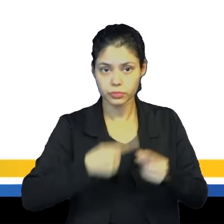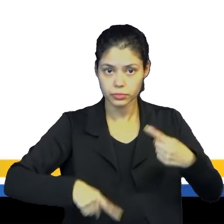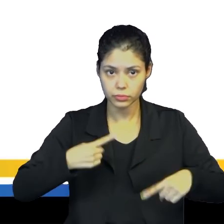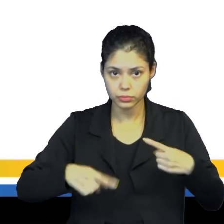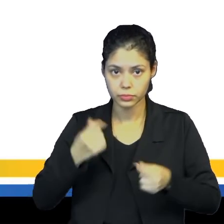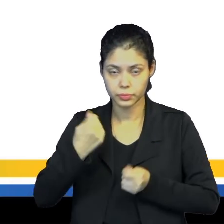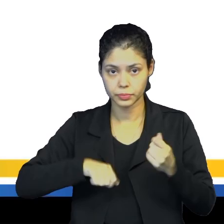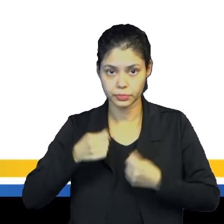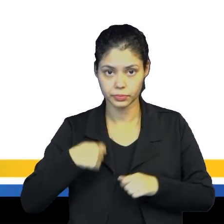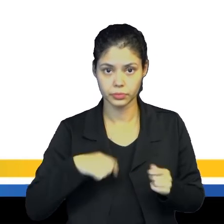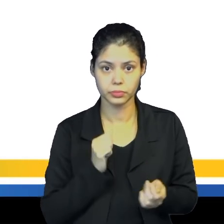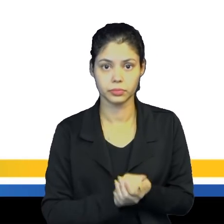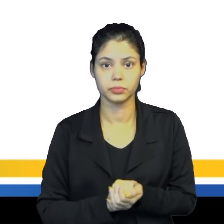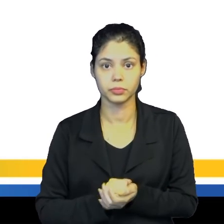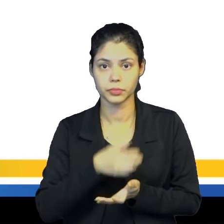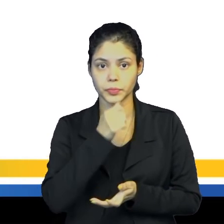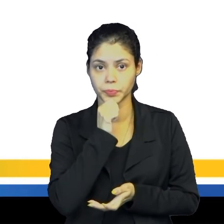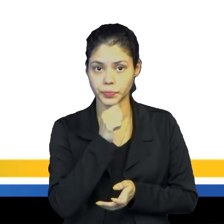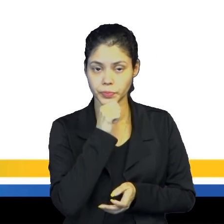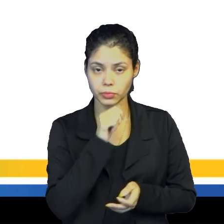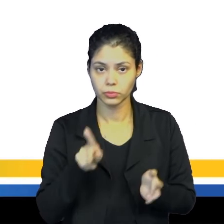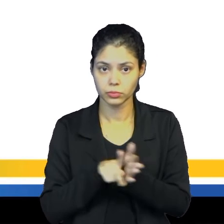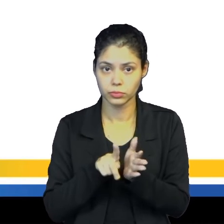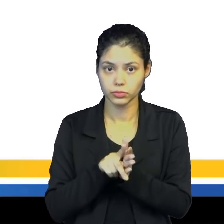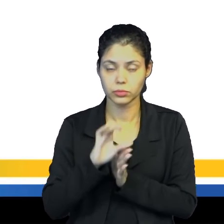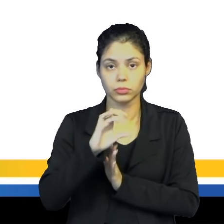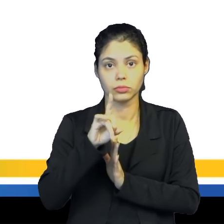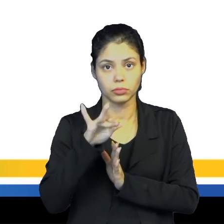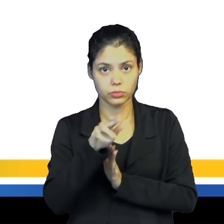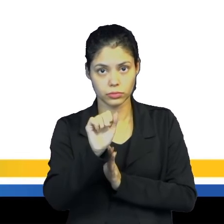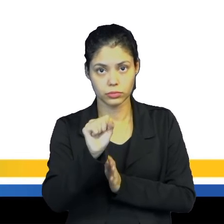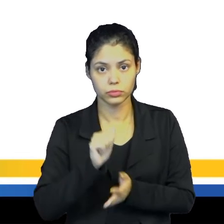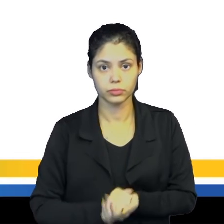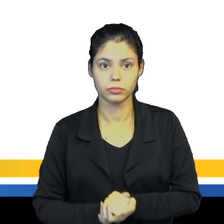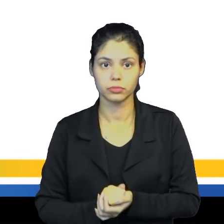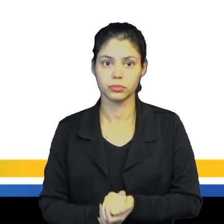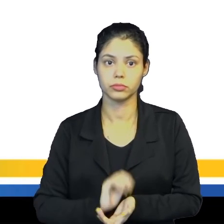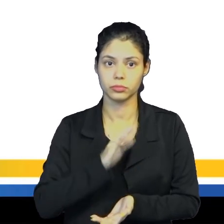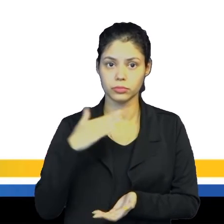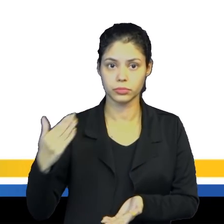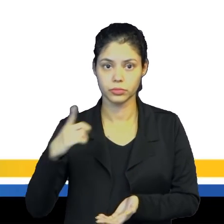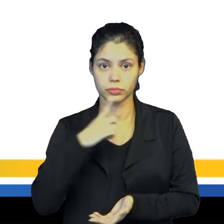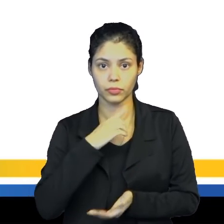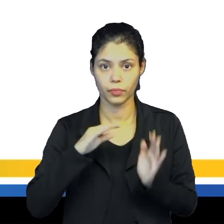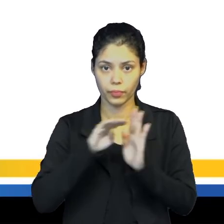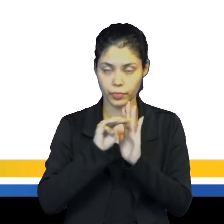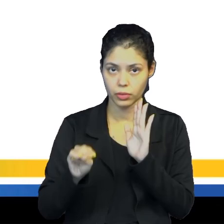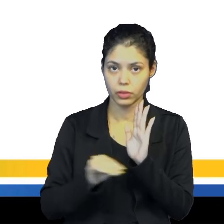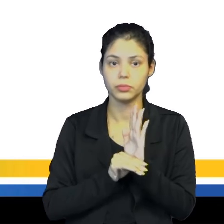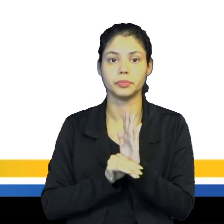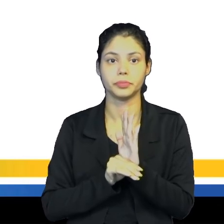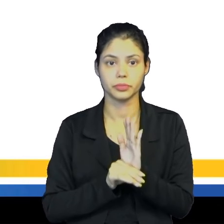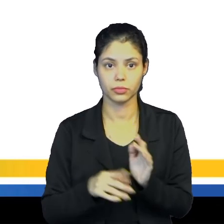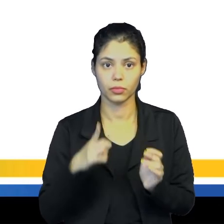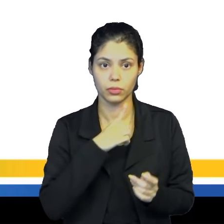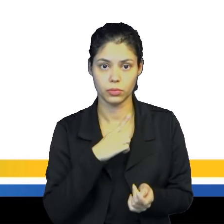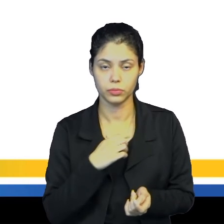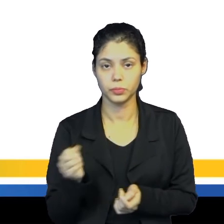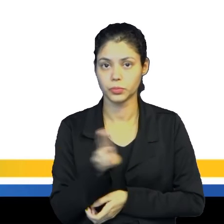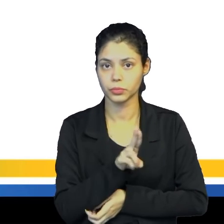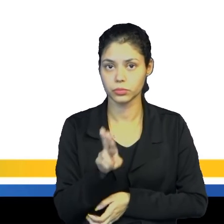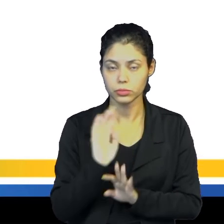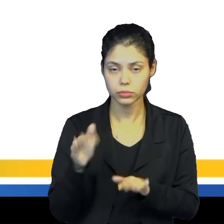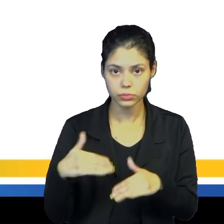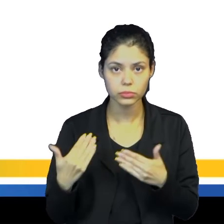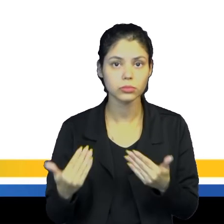e econômico que beneficiava apenas elites coloniais. Qual das alternativas abaixo indica corretamente o nome